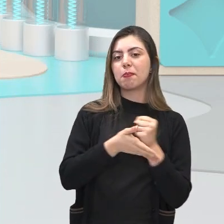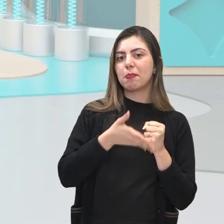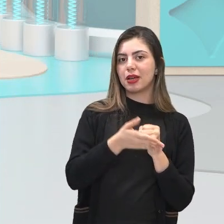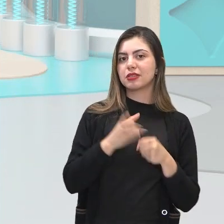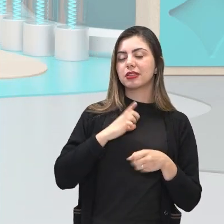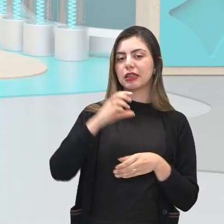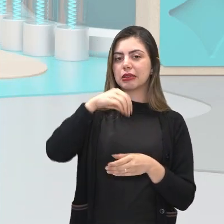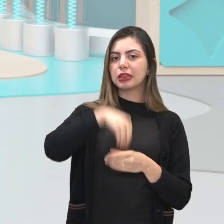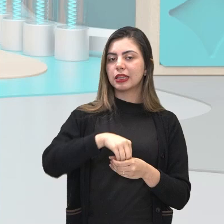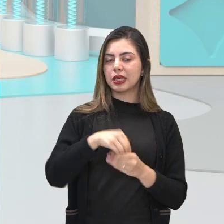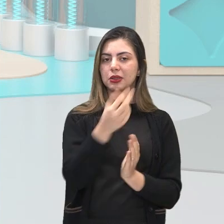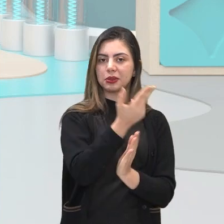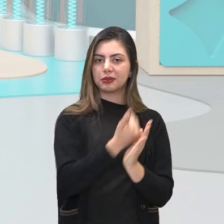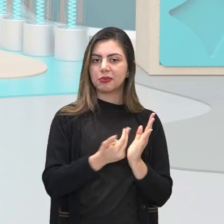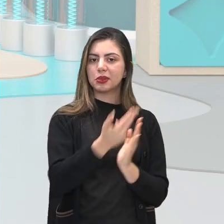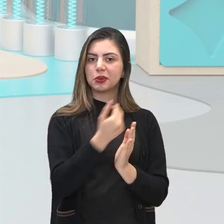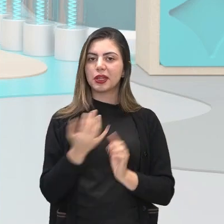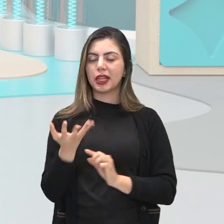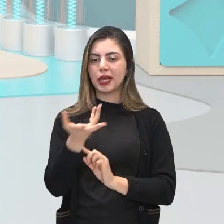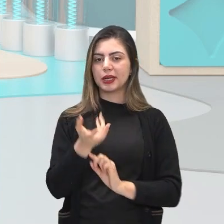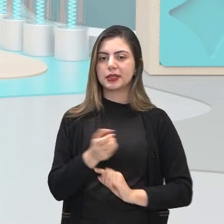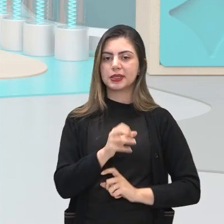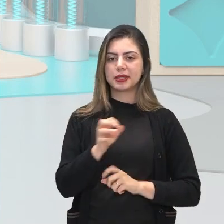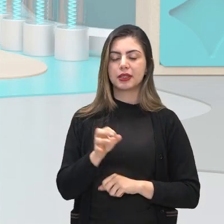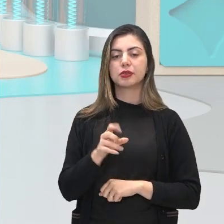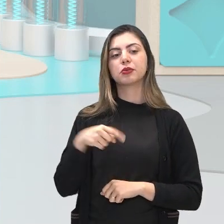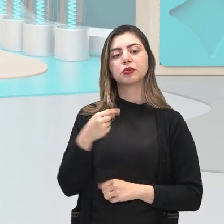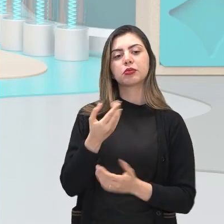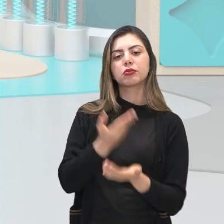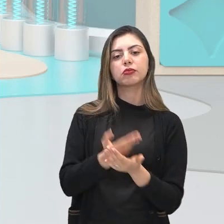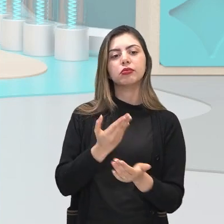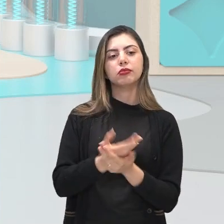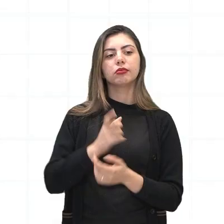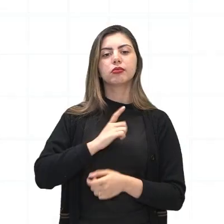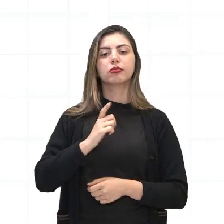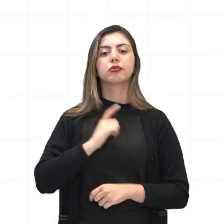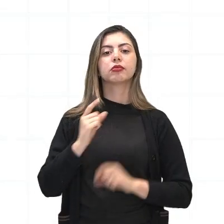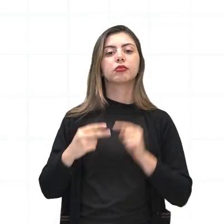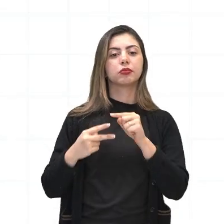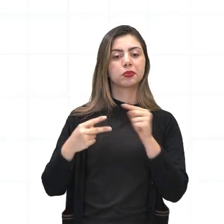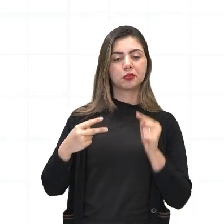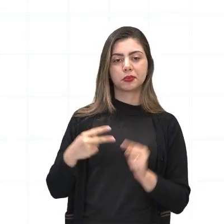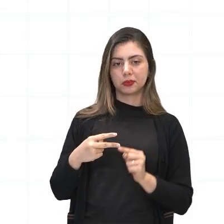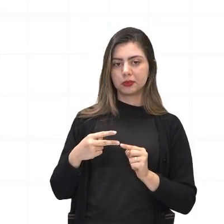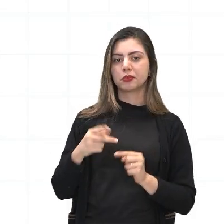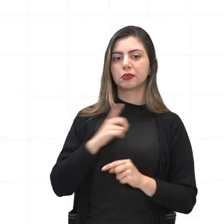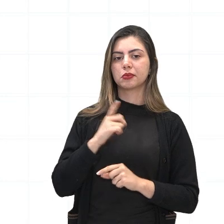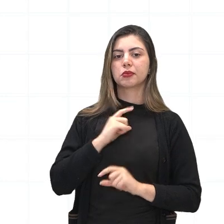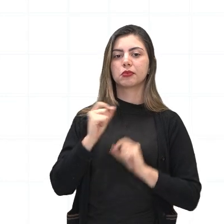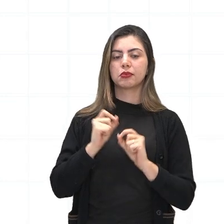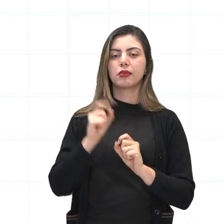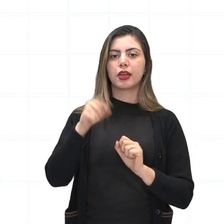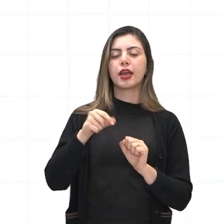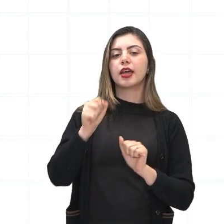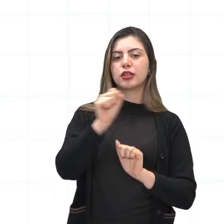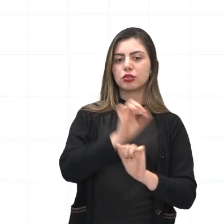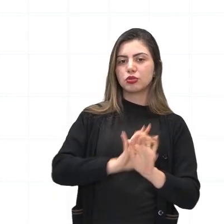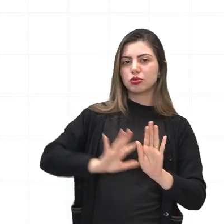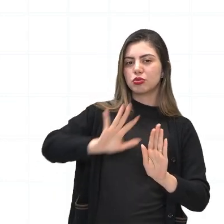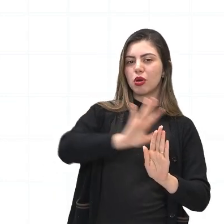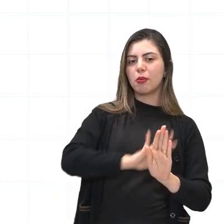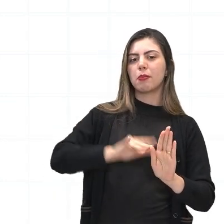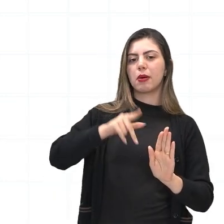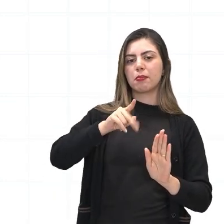pintura. Vamos perceber que existe aqui a sombra projetada e a sombra própria.